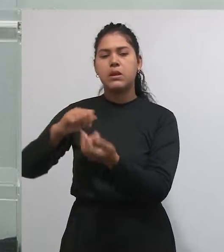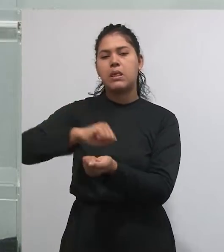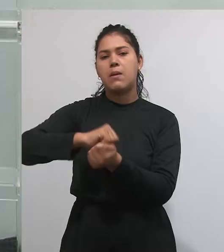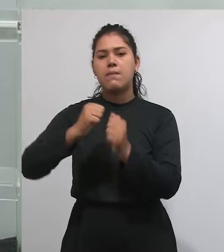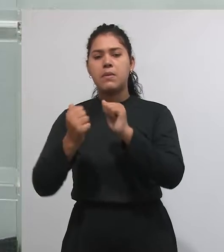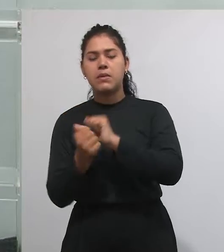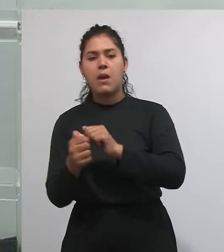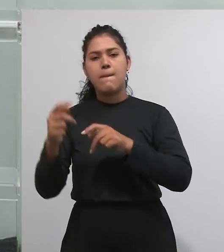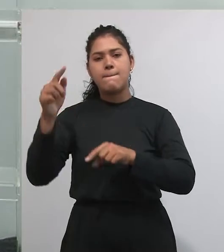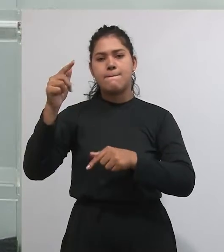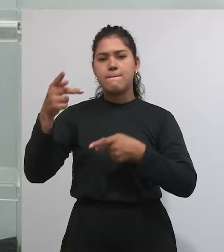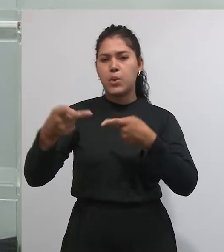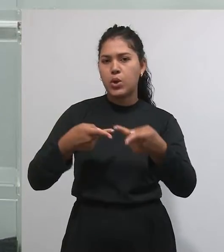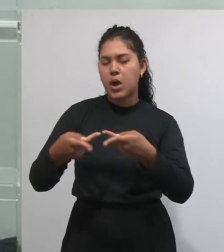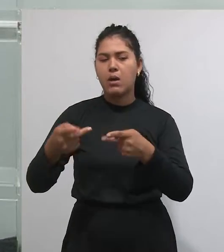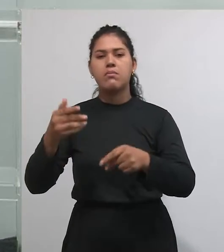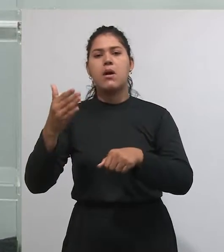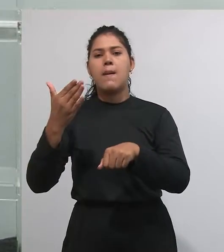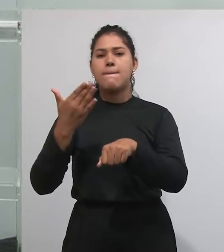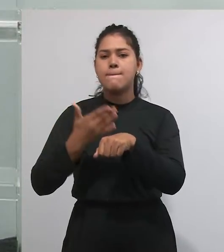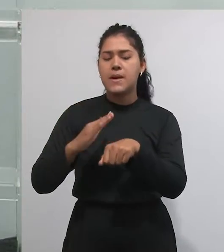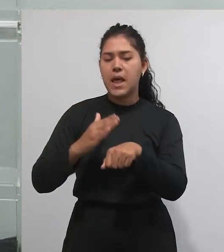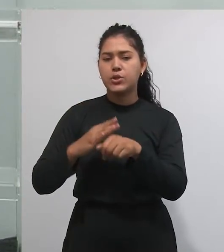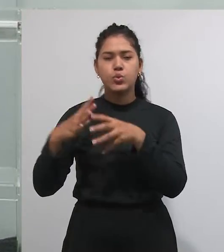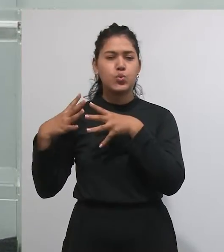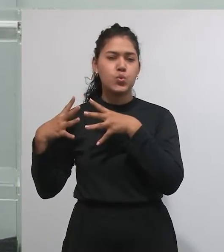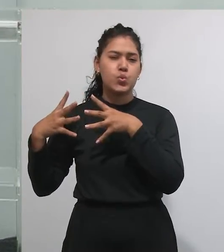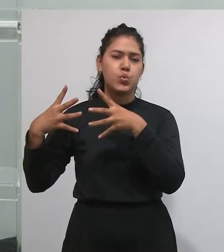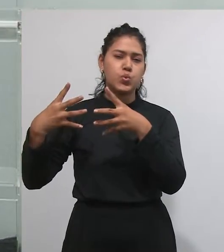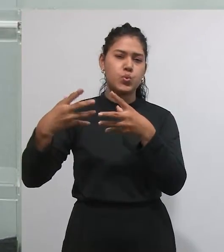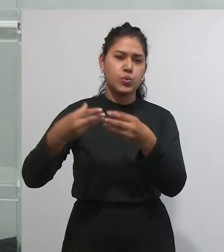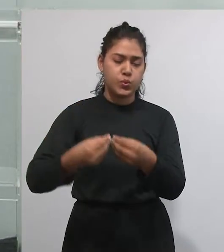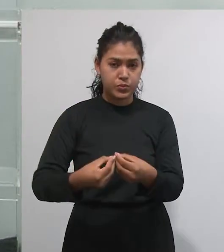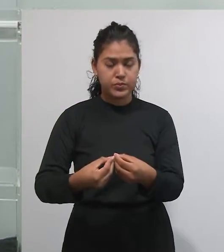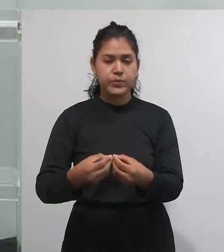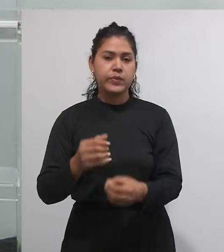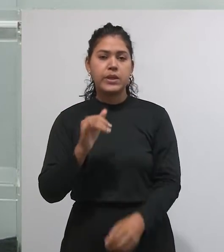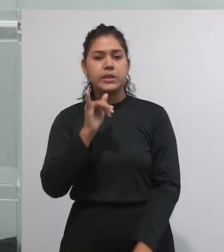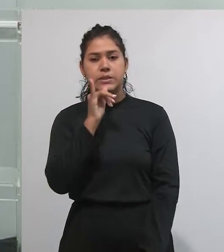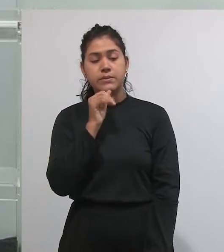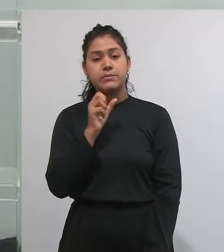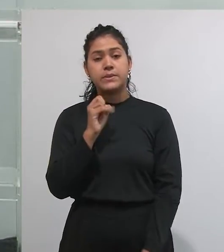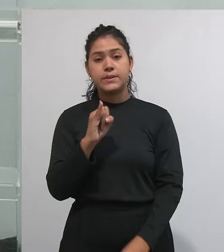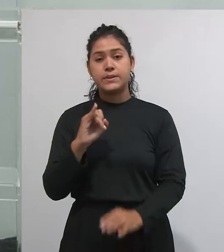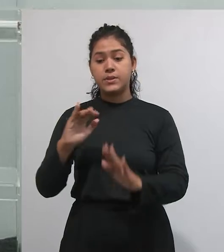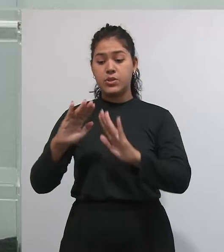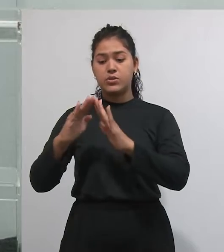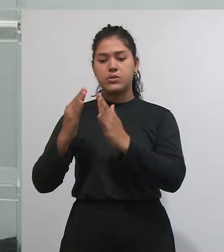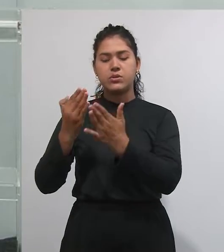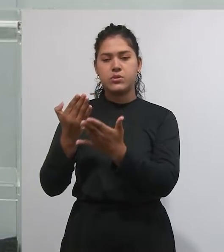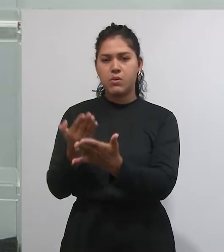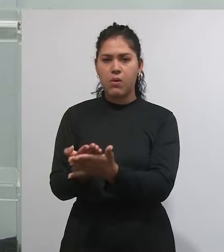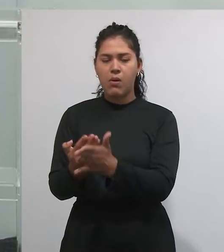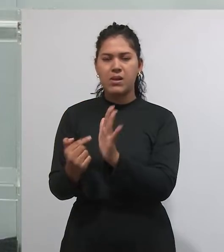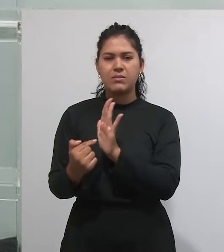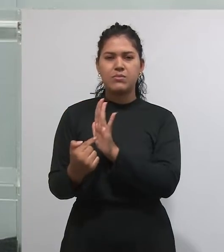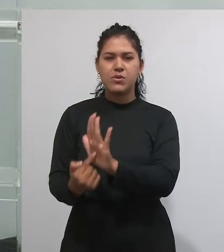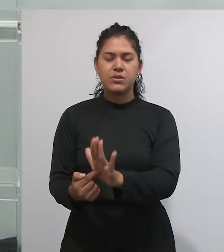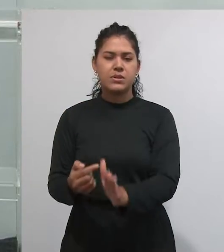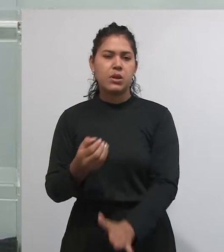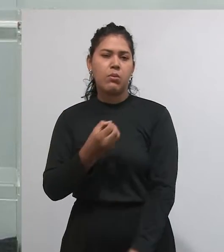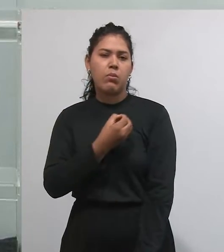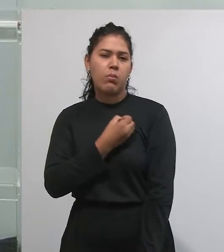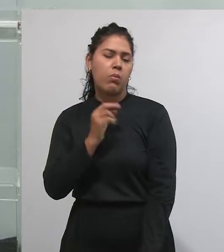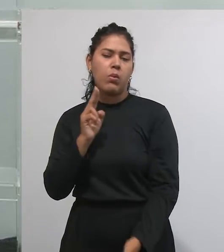rota ou os programas dessas políticas. Então, por exemplo, se a escola apresenta um IDEB abaixo de